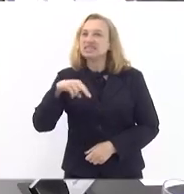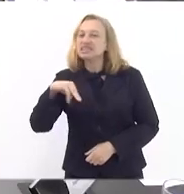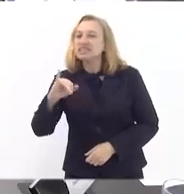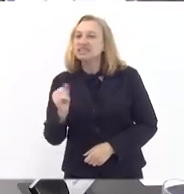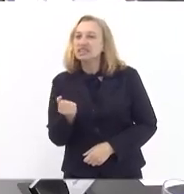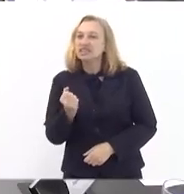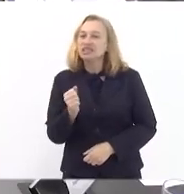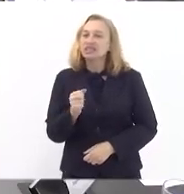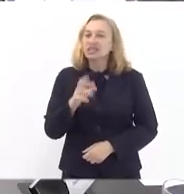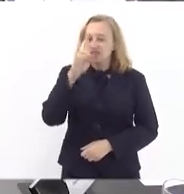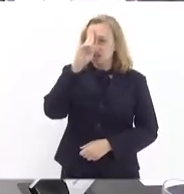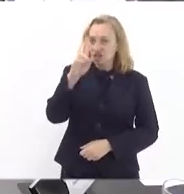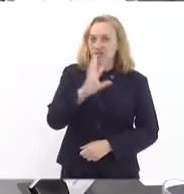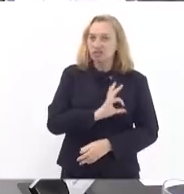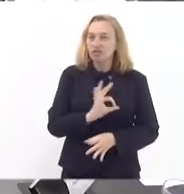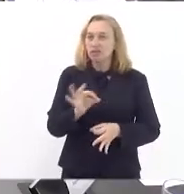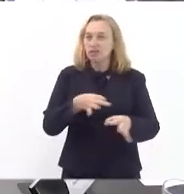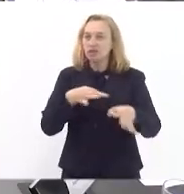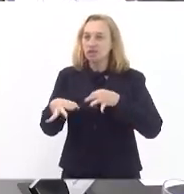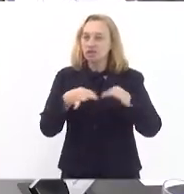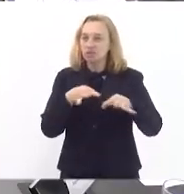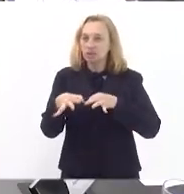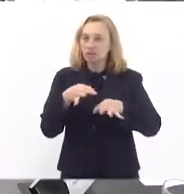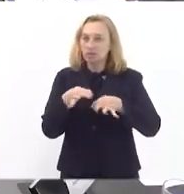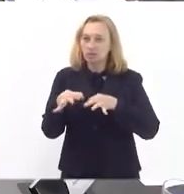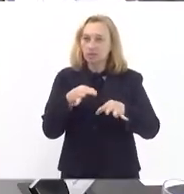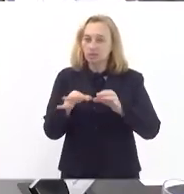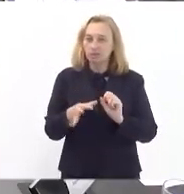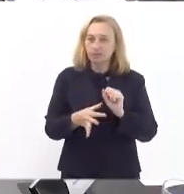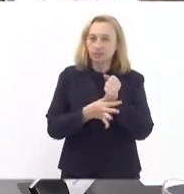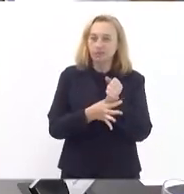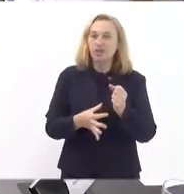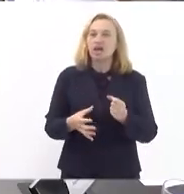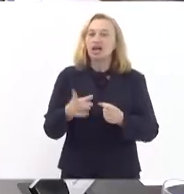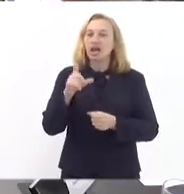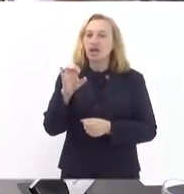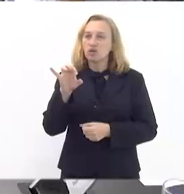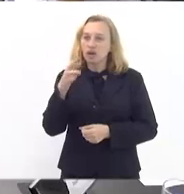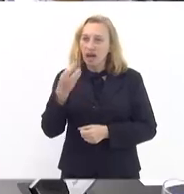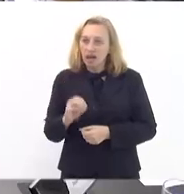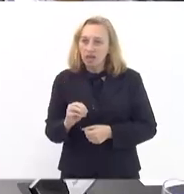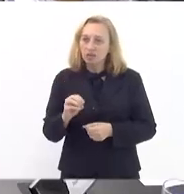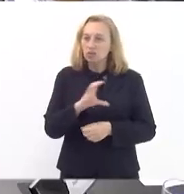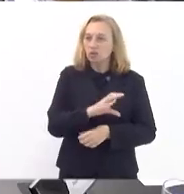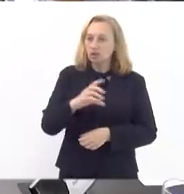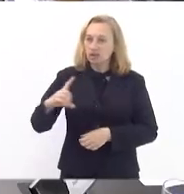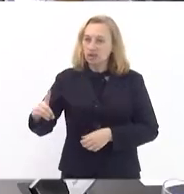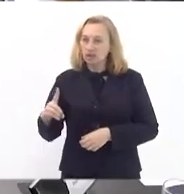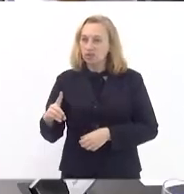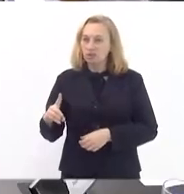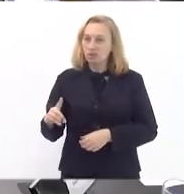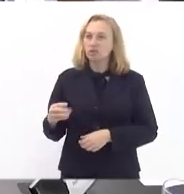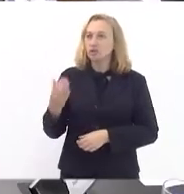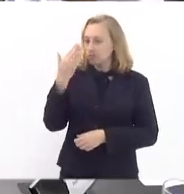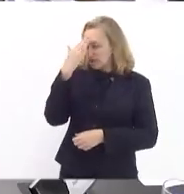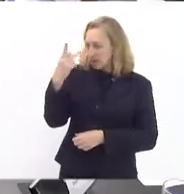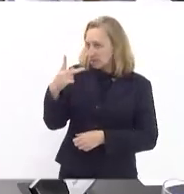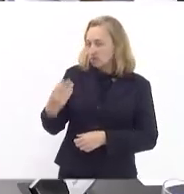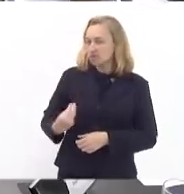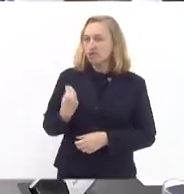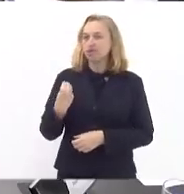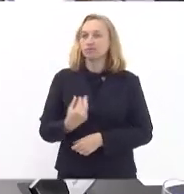chefe da seção de planejamento operacional Leonardo coordenador sete feliz que obrigado pela